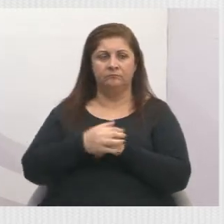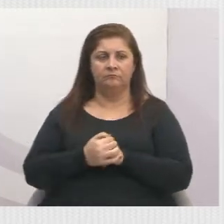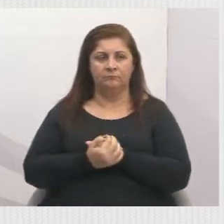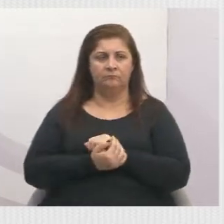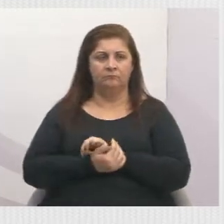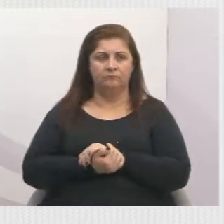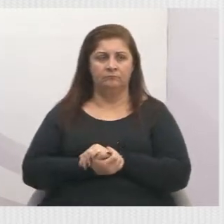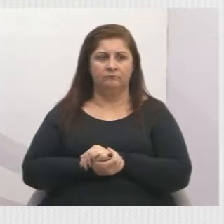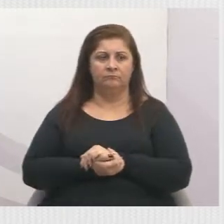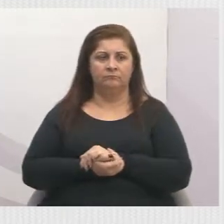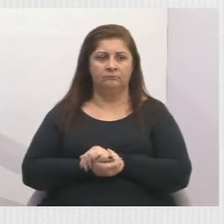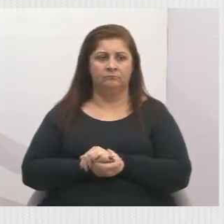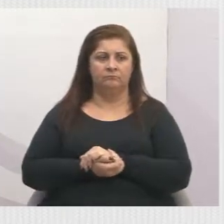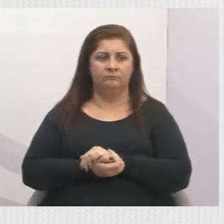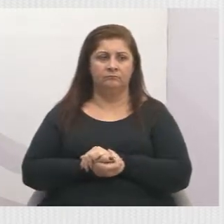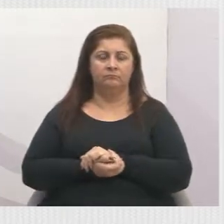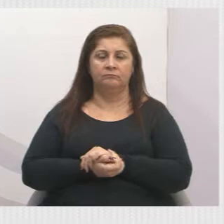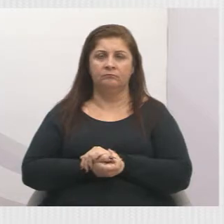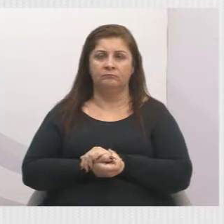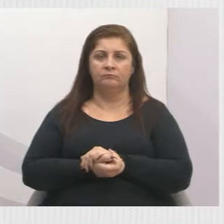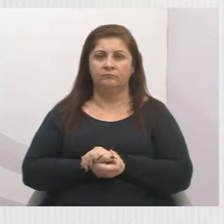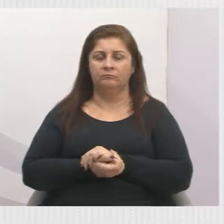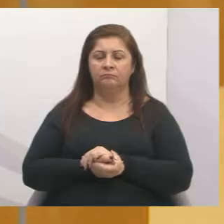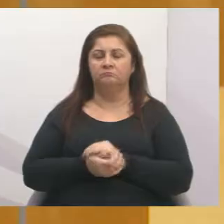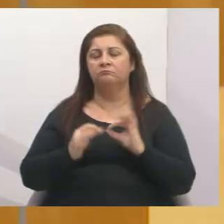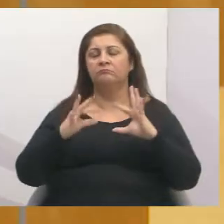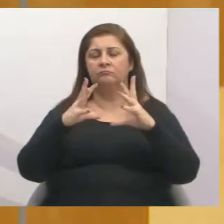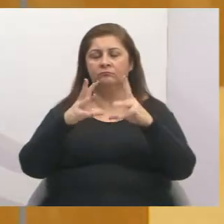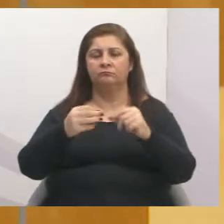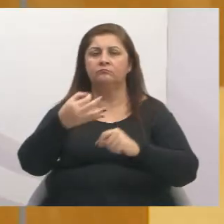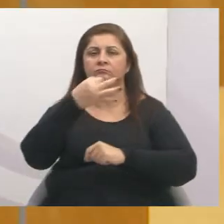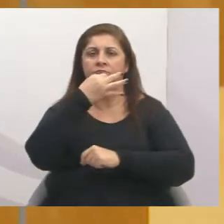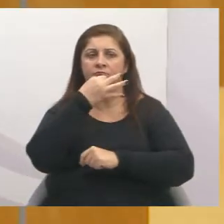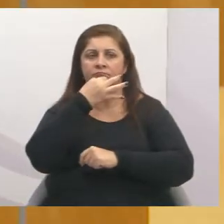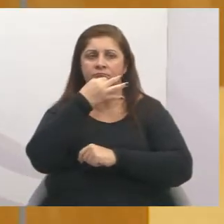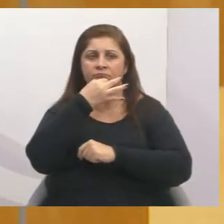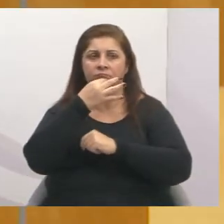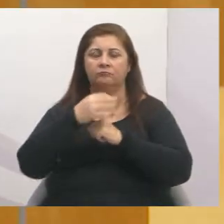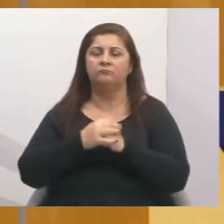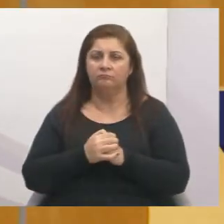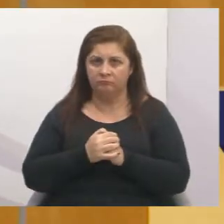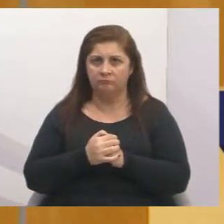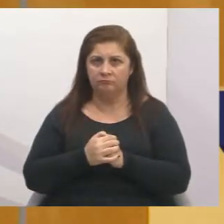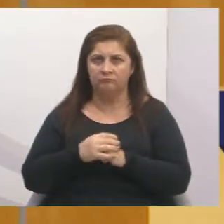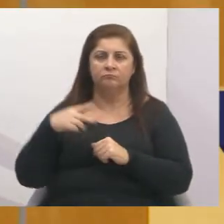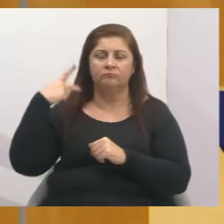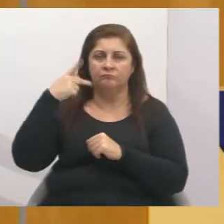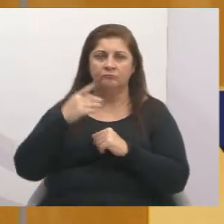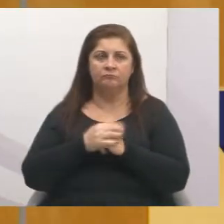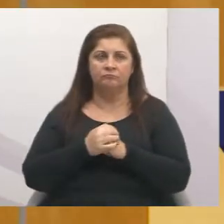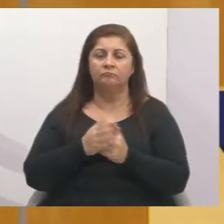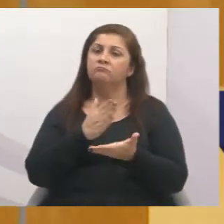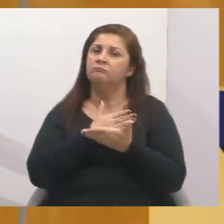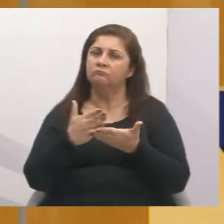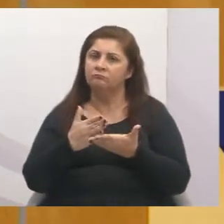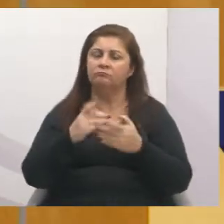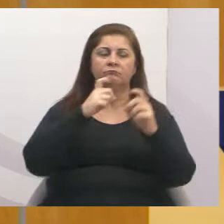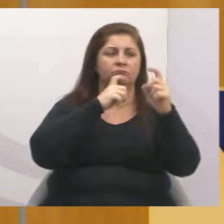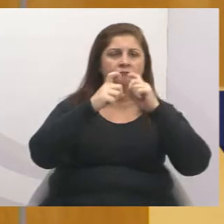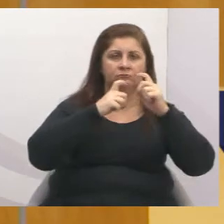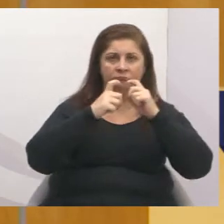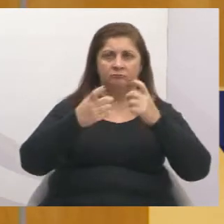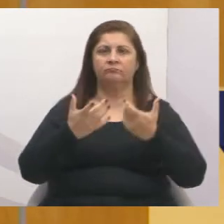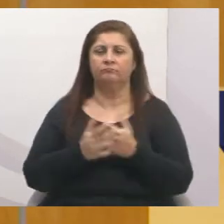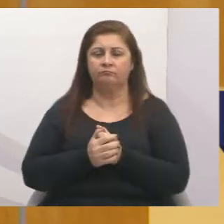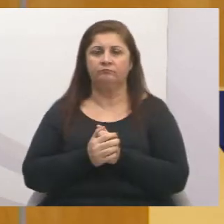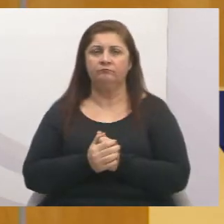Tem mais alguma? Acho que não. Portanto, foram essas as 12 contribuições que surgiram nesses debates,